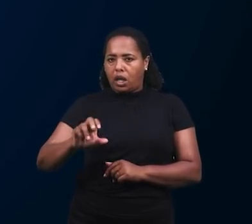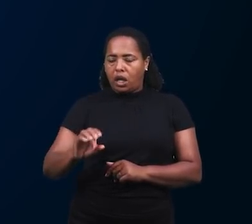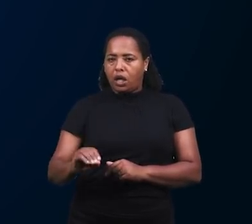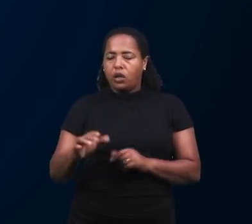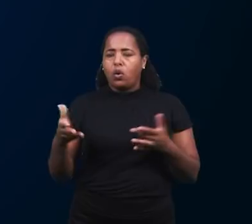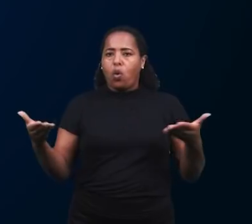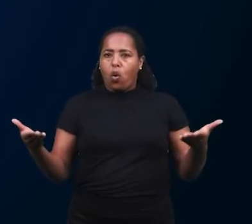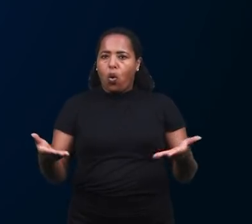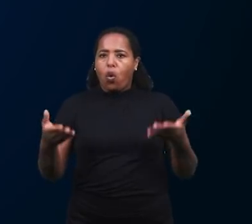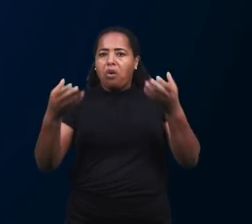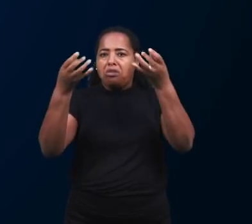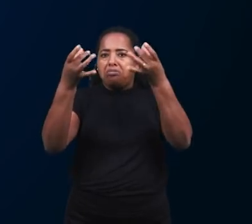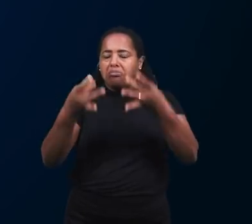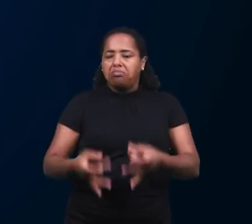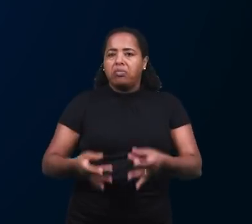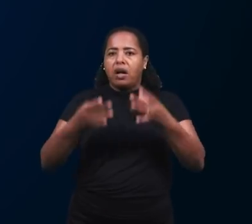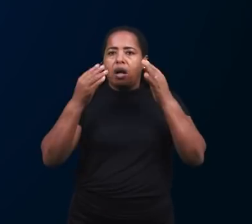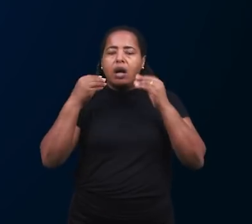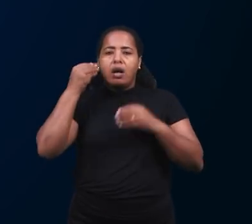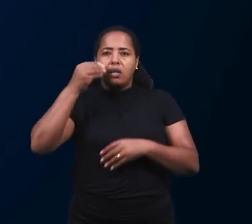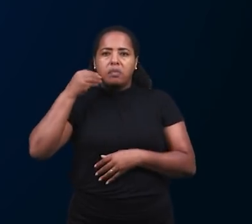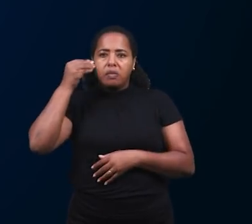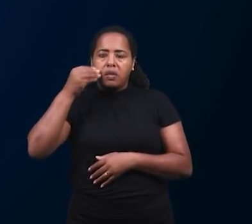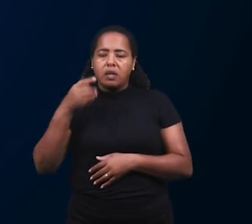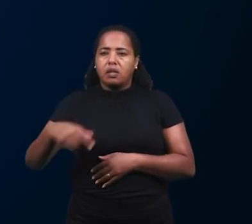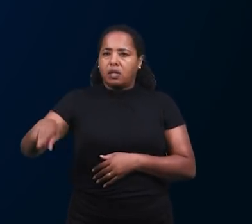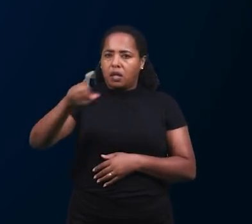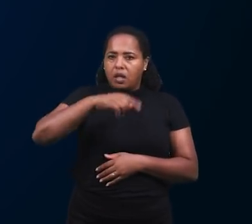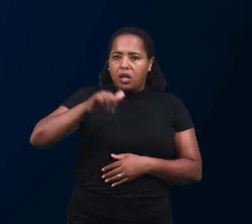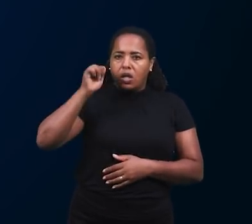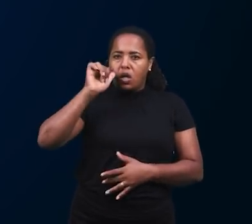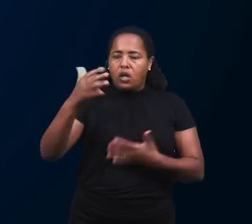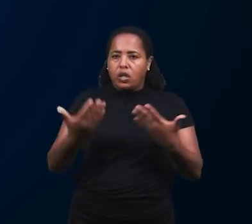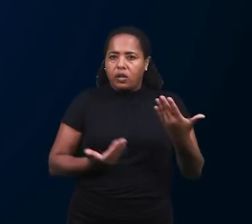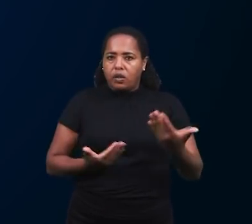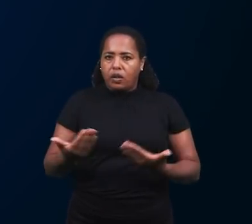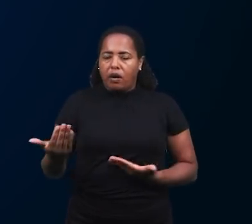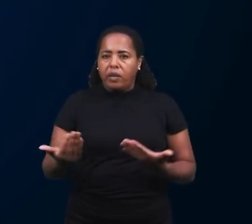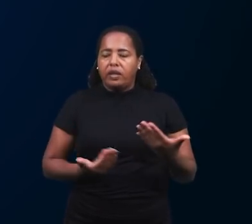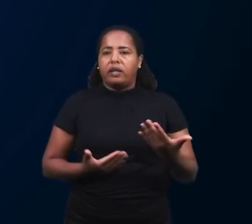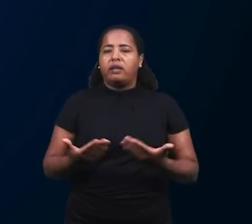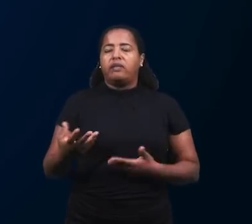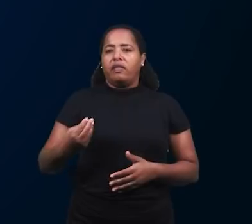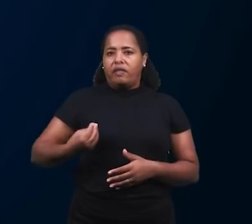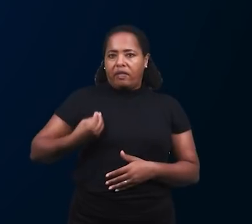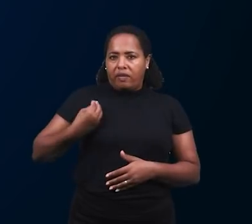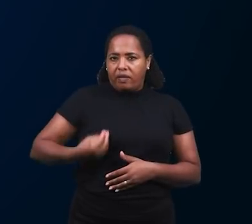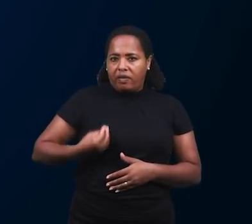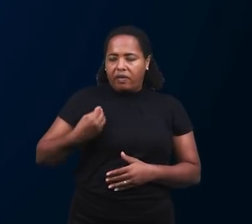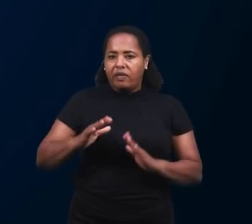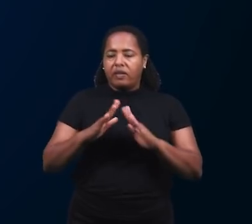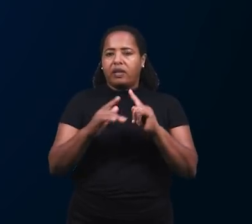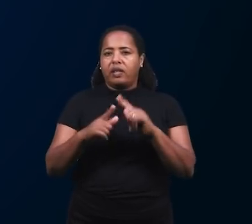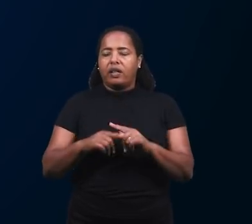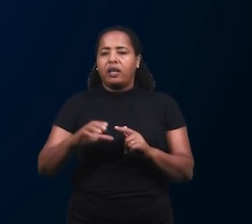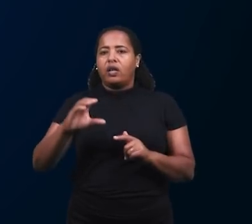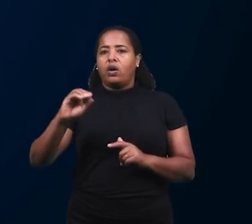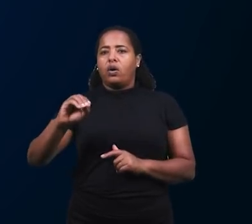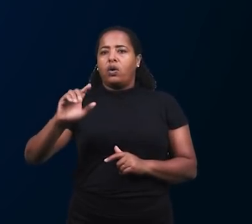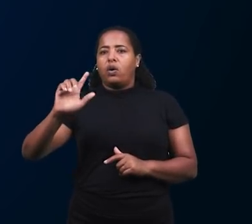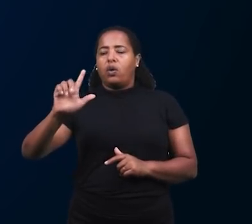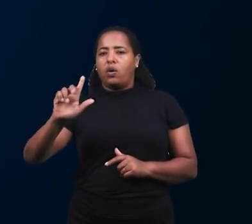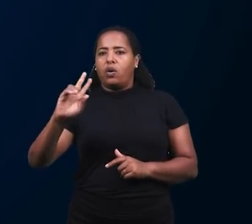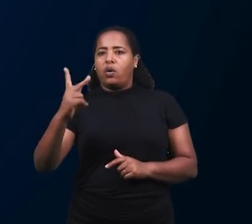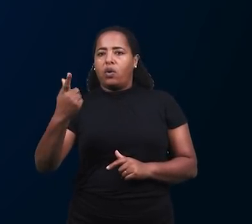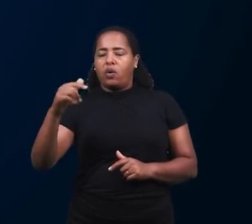Lima. E hoje eu vim aqui, irmãos, contar a experiência que nós, senhoras, estamos vivendo aqui